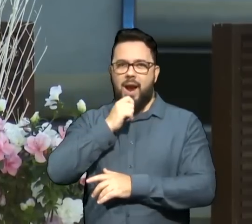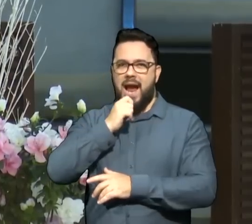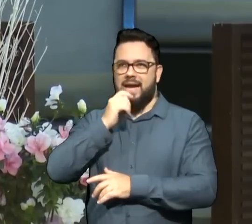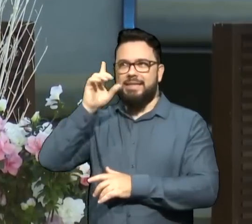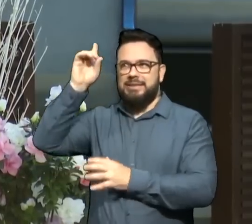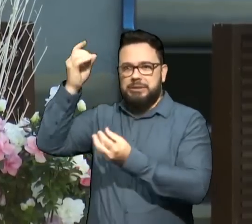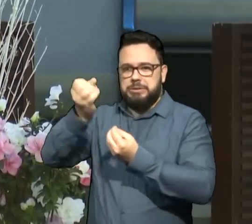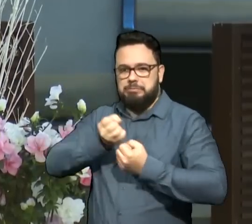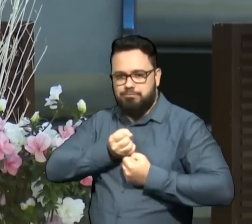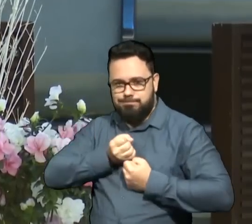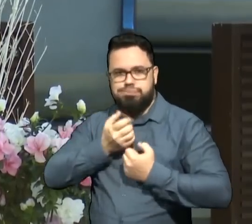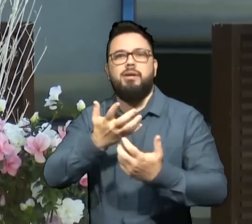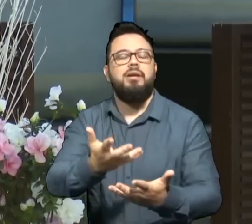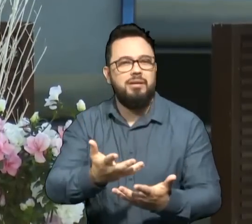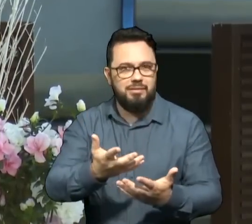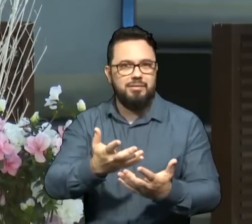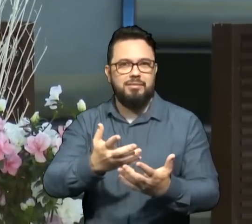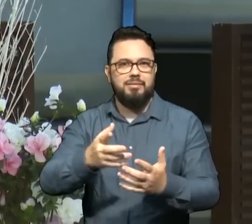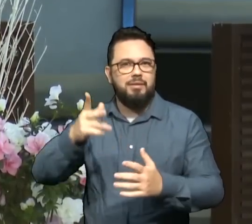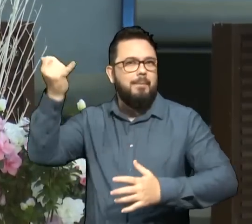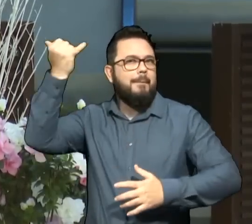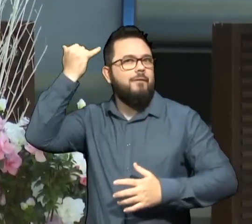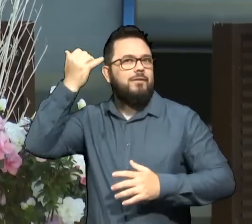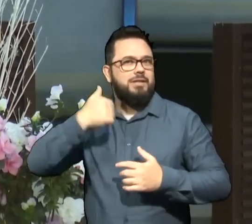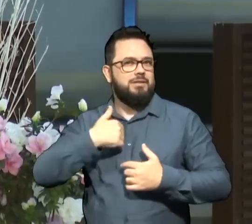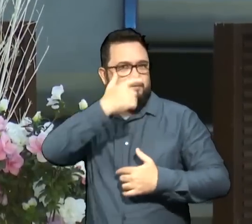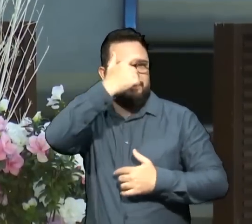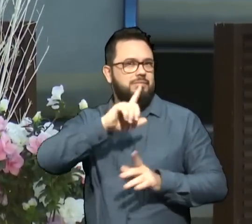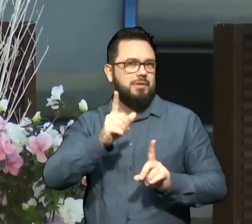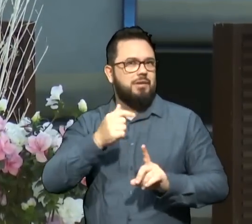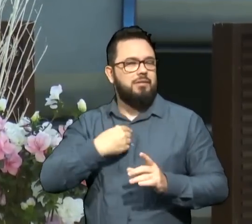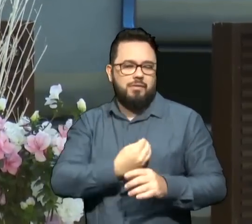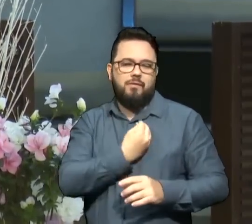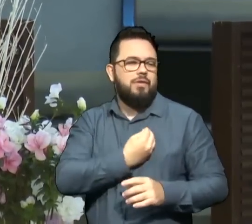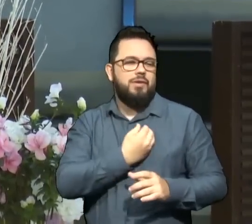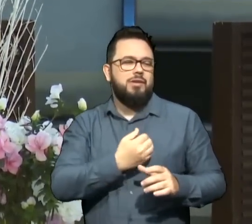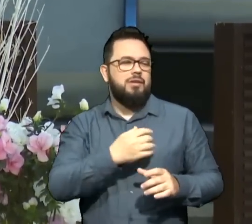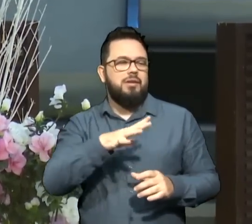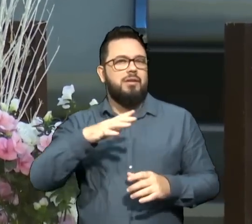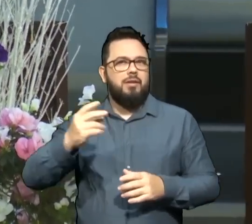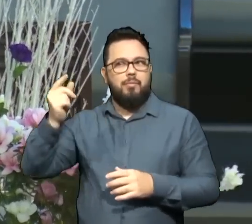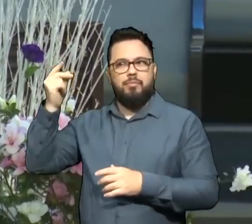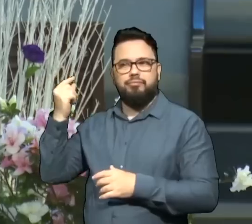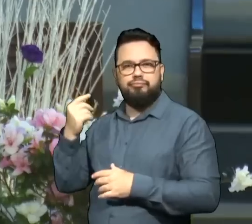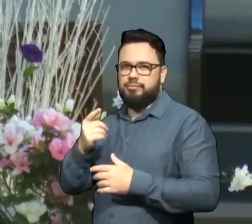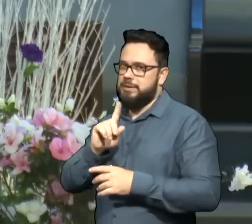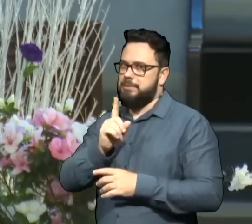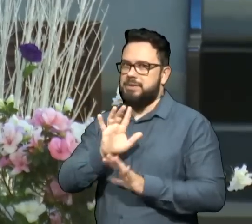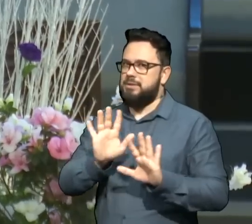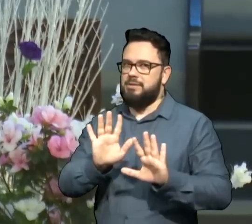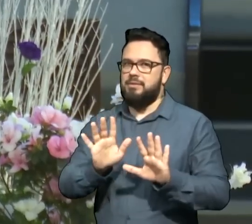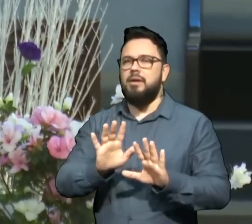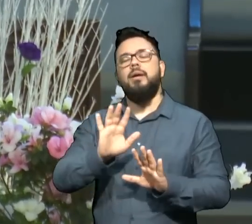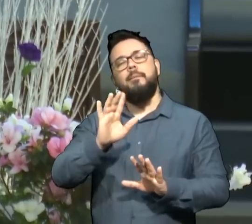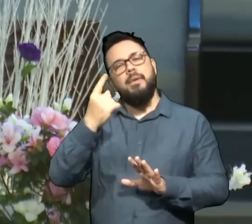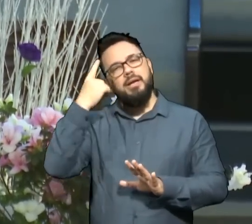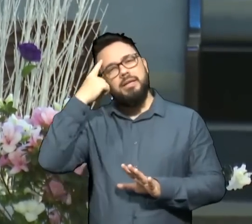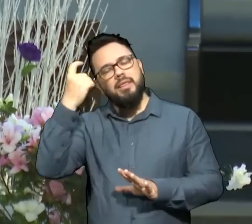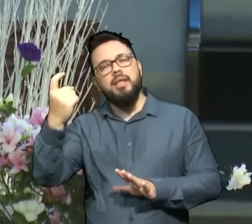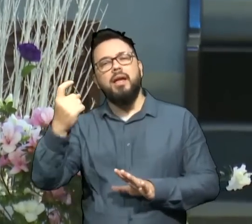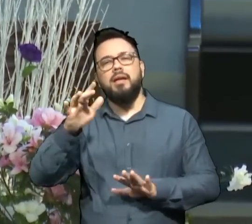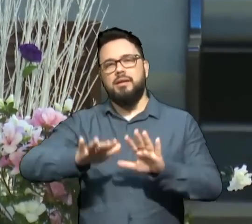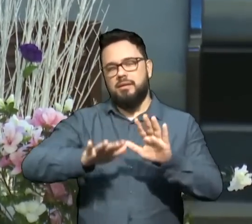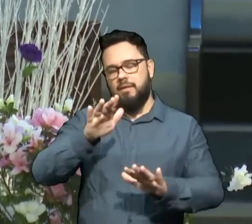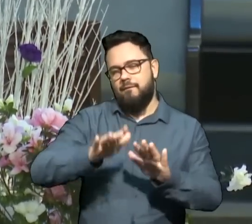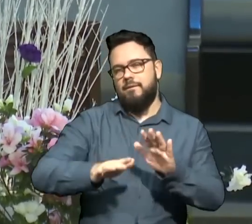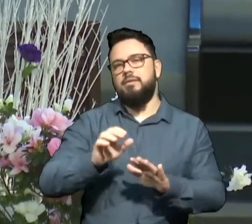uma coisa do ponto de vista Profético Eu também não esve lá na época Mas nós tentamos reunir algumas hipóteses e quer que eu já adiante